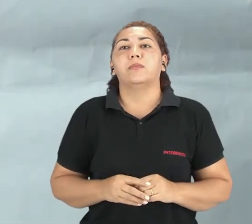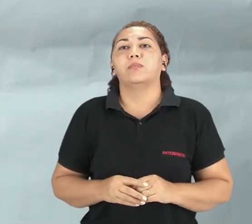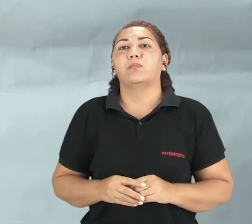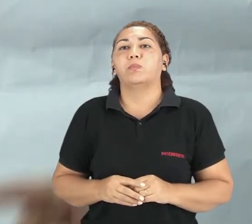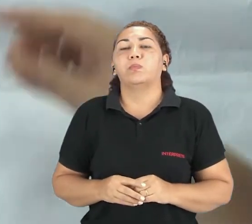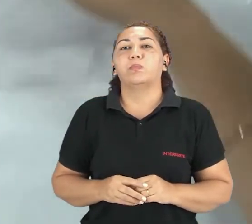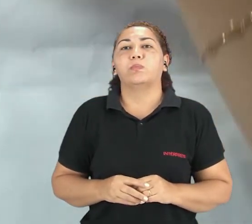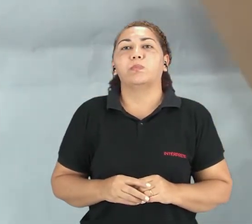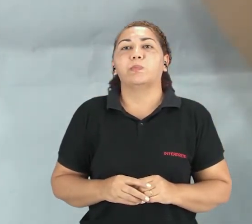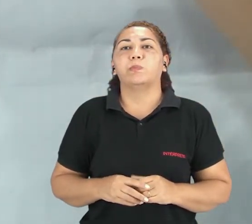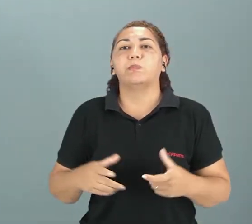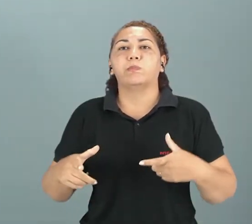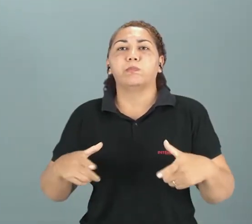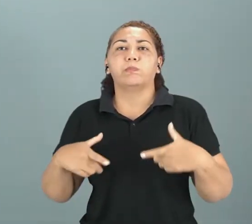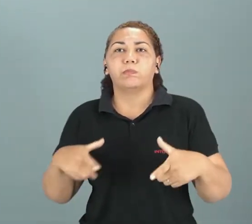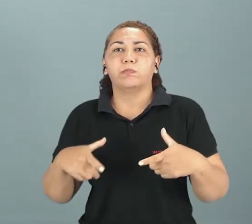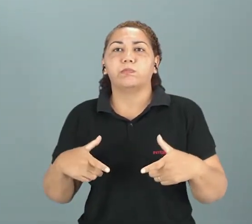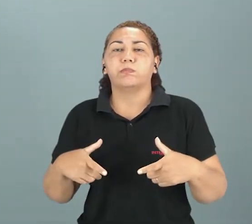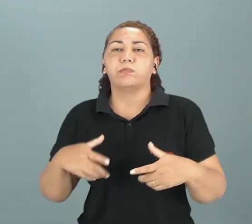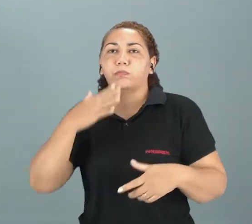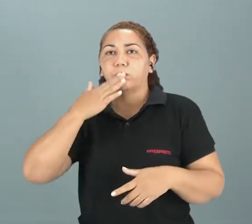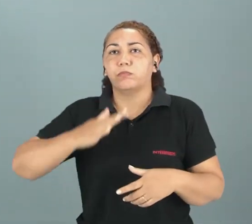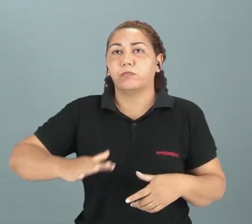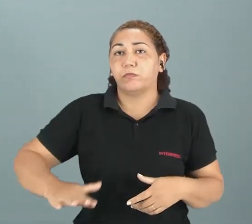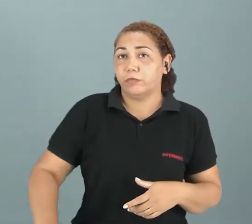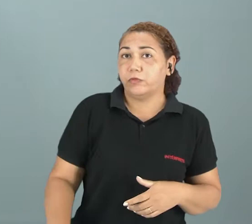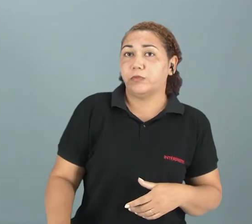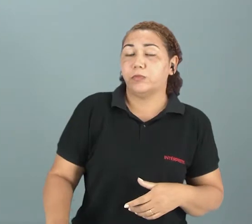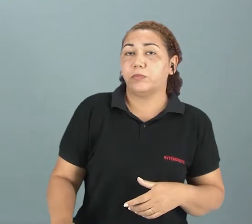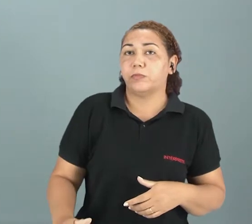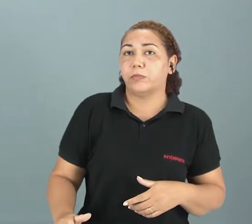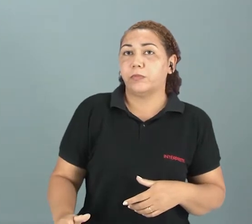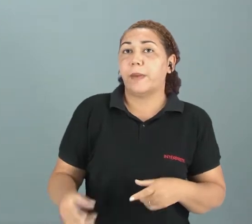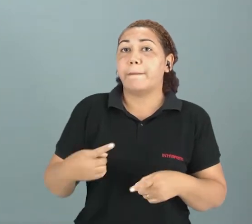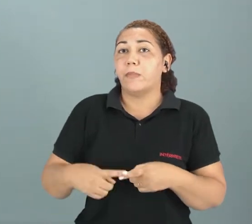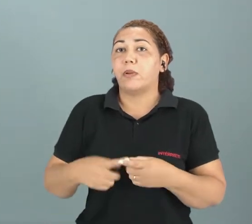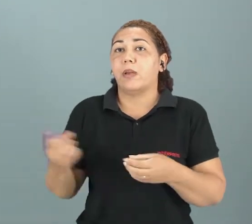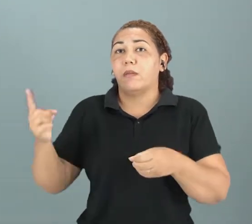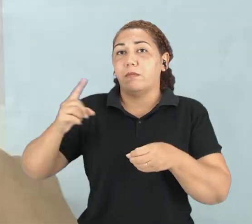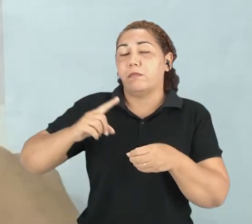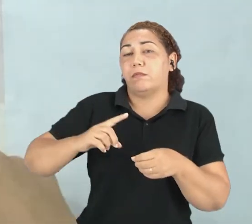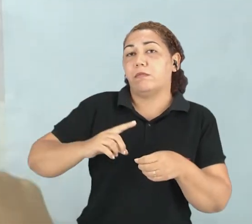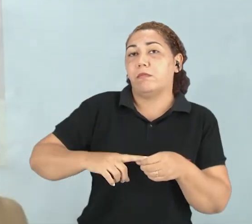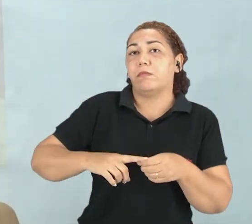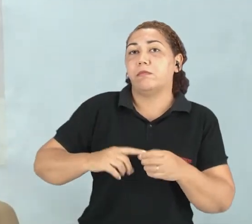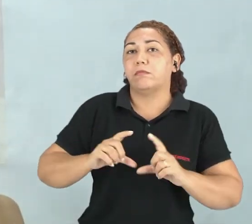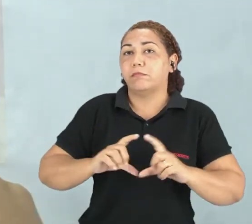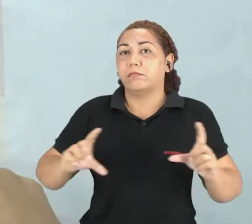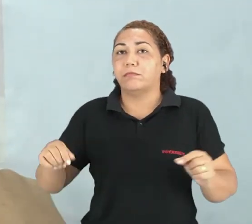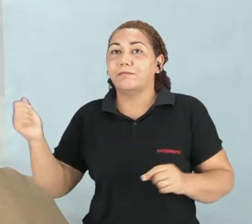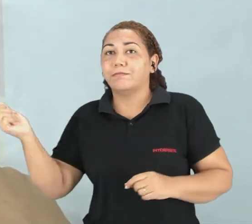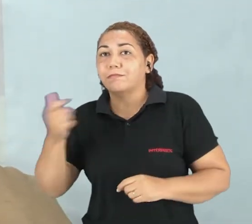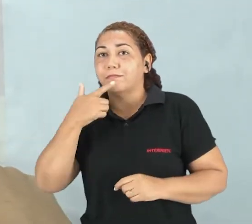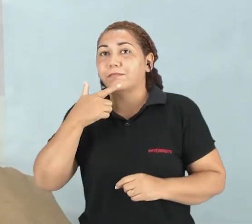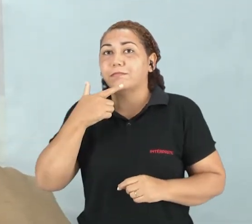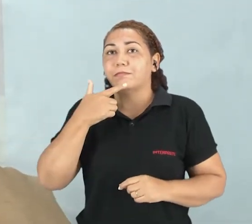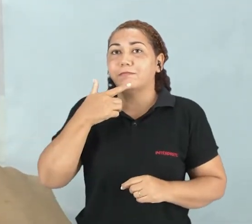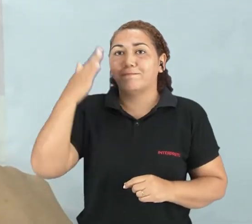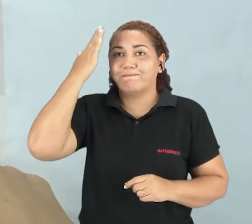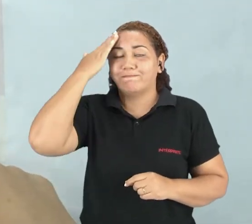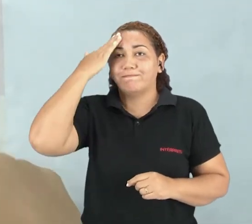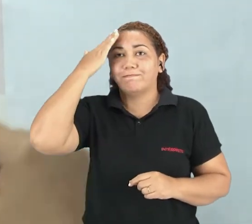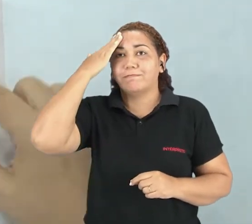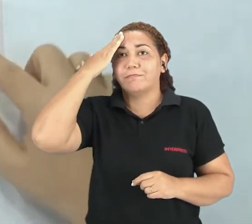infantil. E se eu voltar para a charge, eu vou compreender isso. Ó. A gente vê que é o menino, ele só está de uma bermuda, ele está